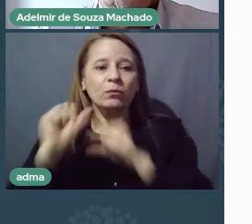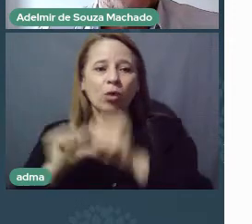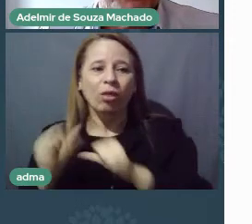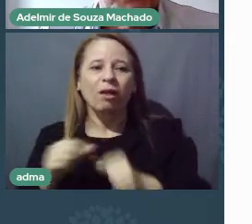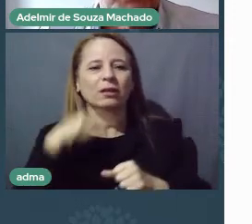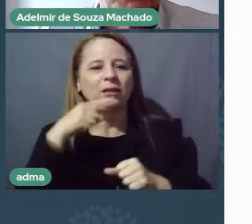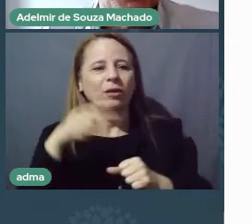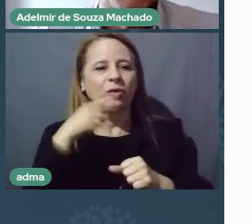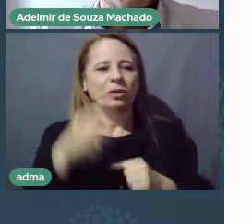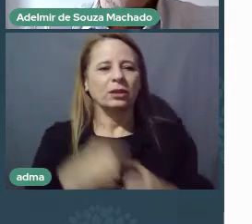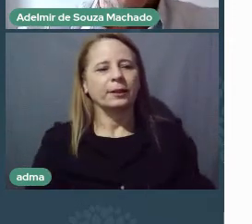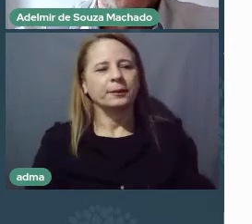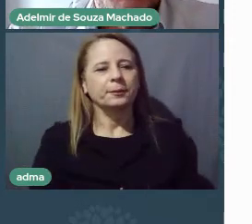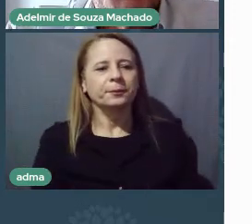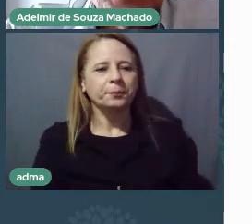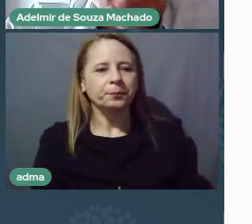né?